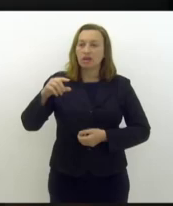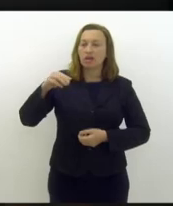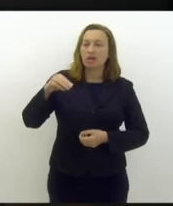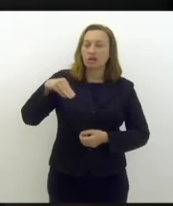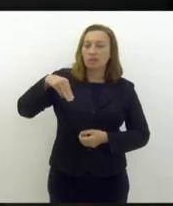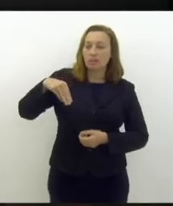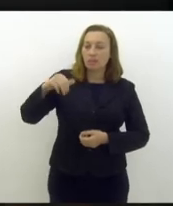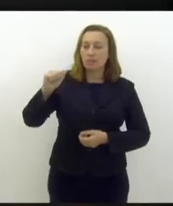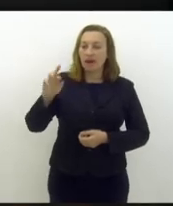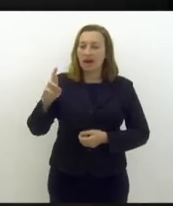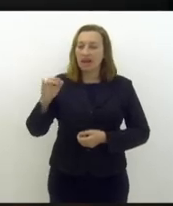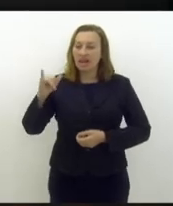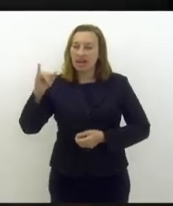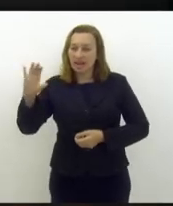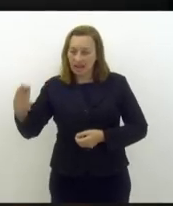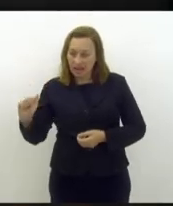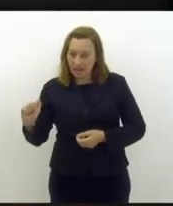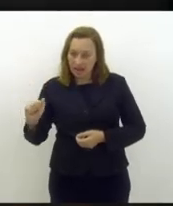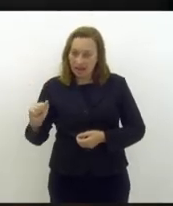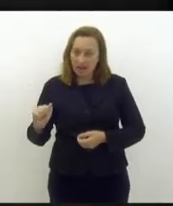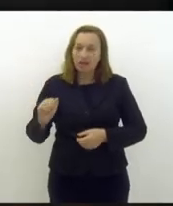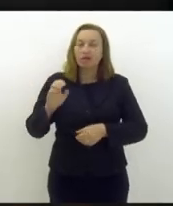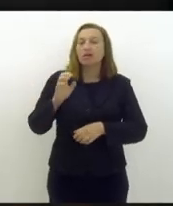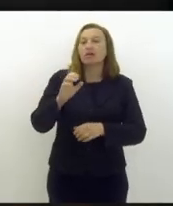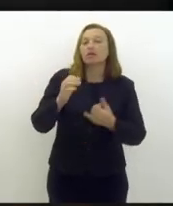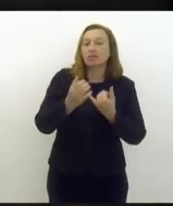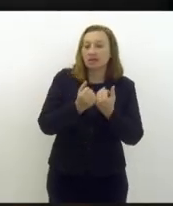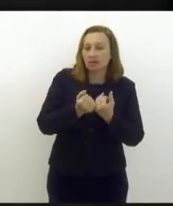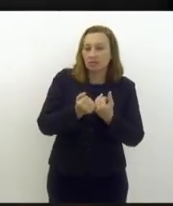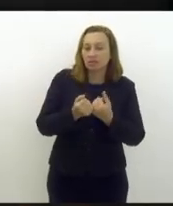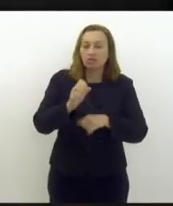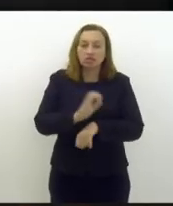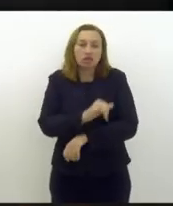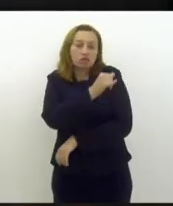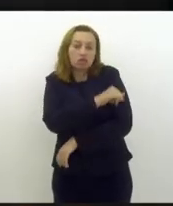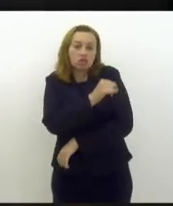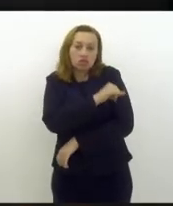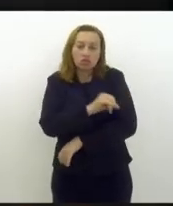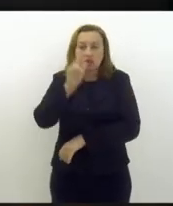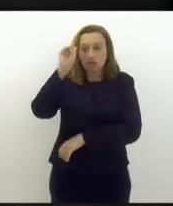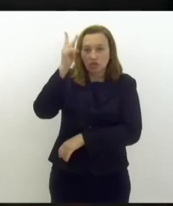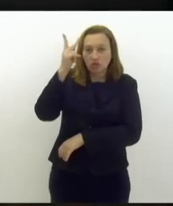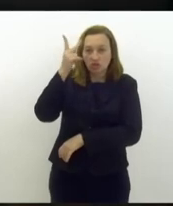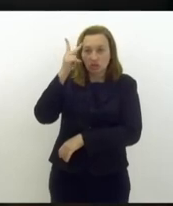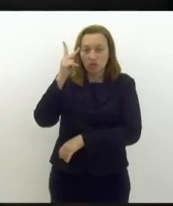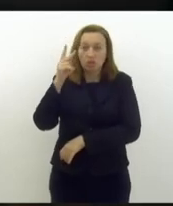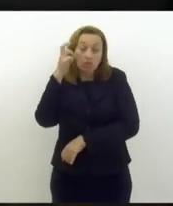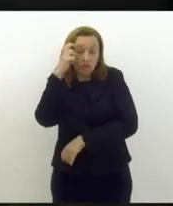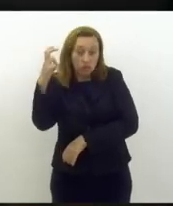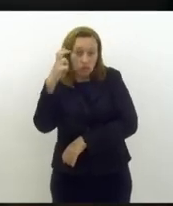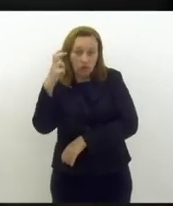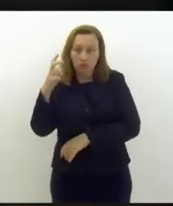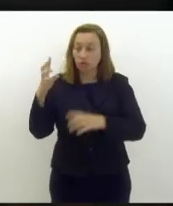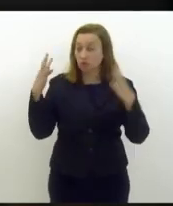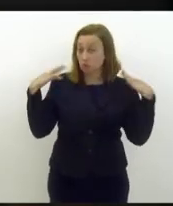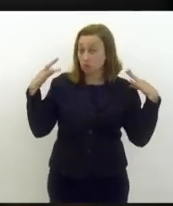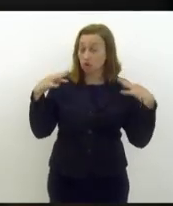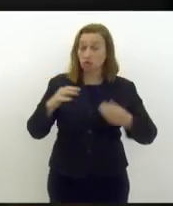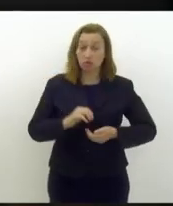como patrimônio do Estado do Rio de Janeiro por interesse histórico arquitetônico cultural e